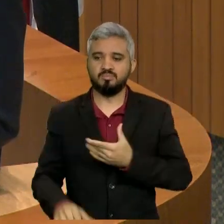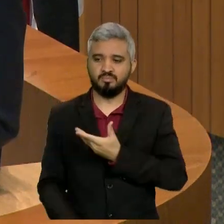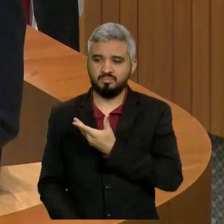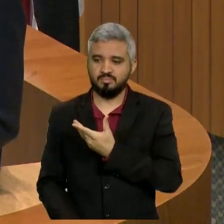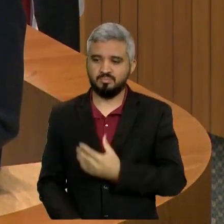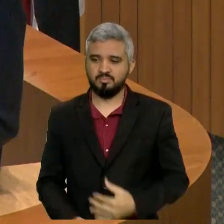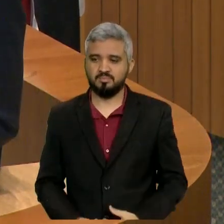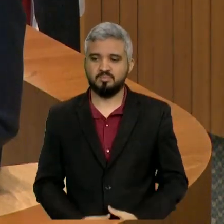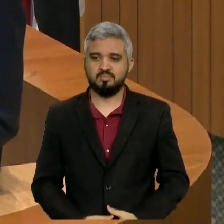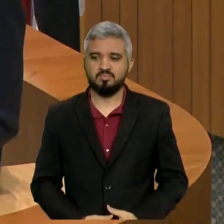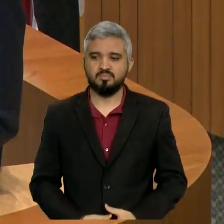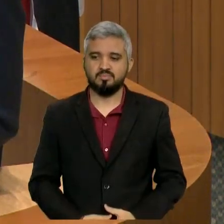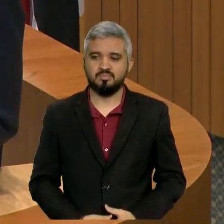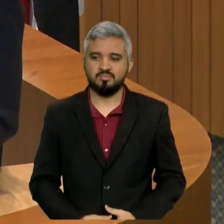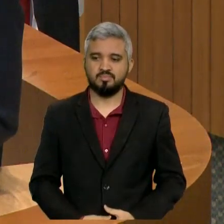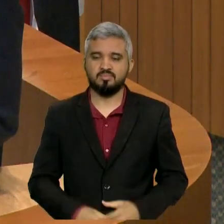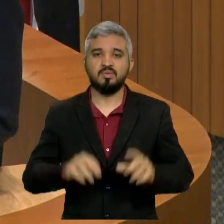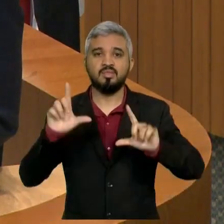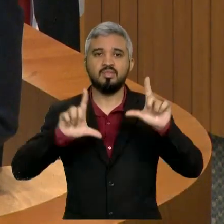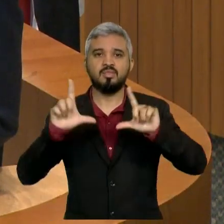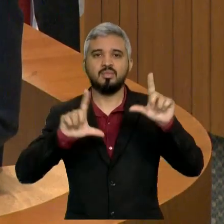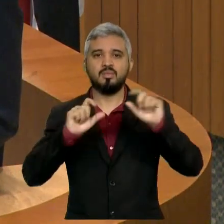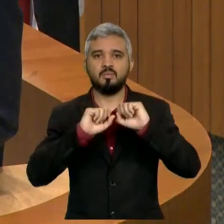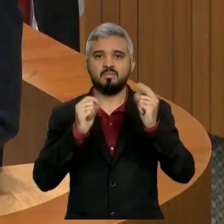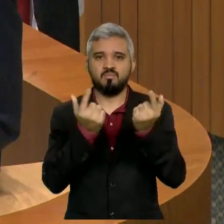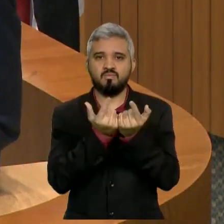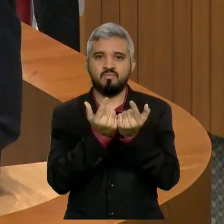Cadê? Teve assembleia, por favor, não me deixe na mão.